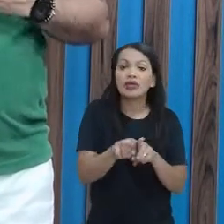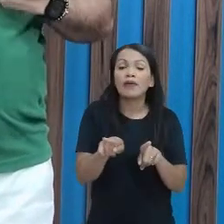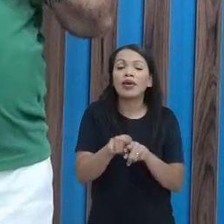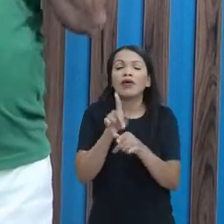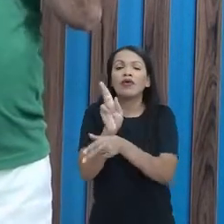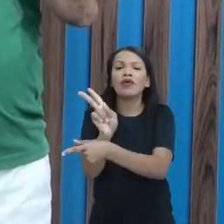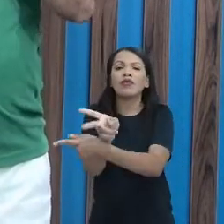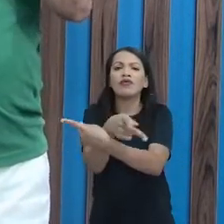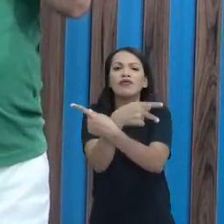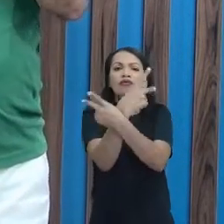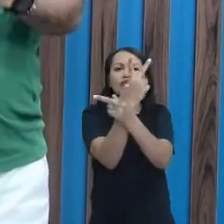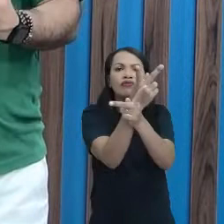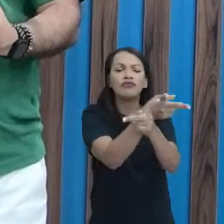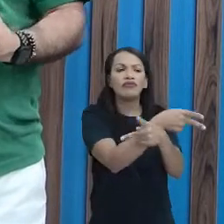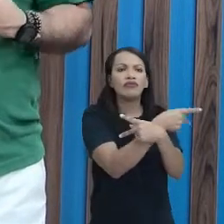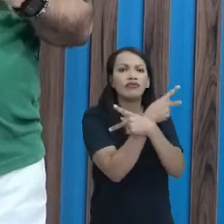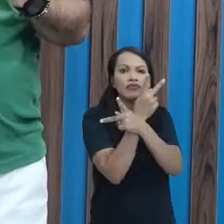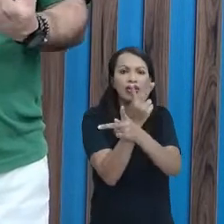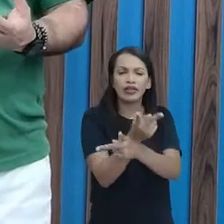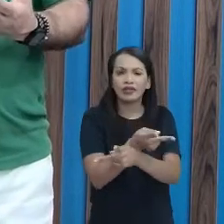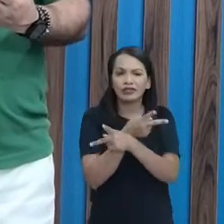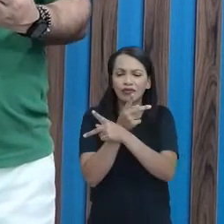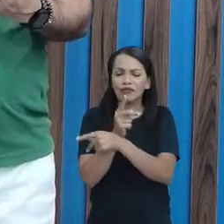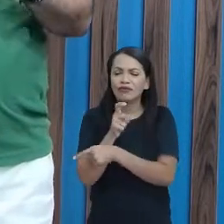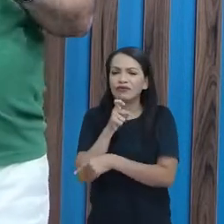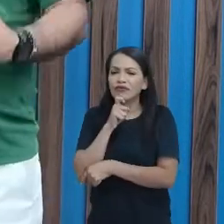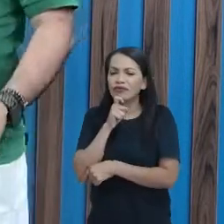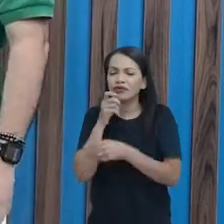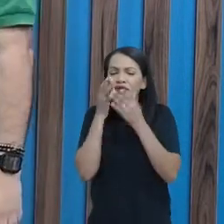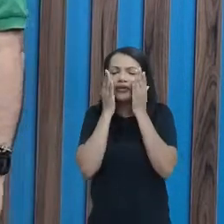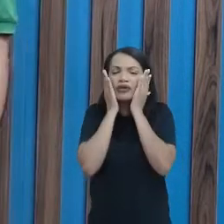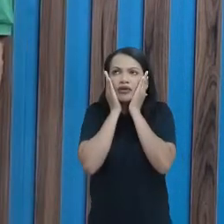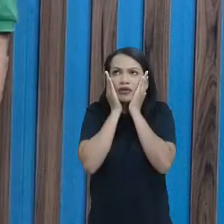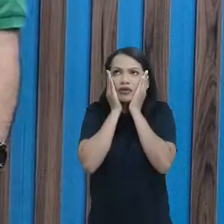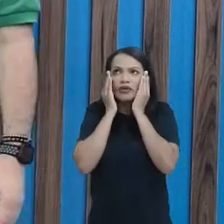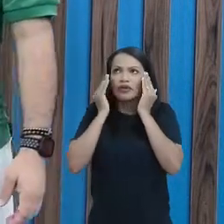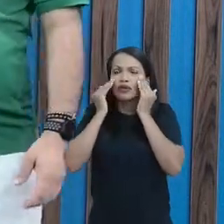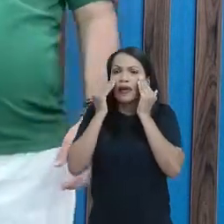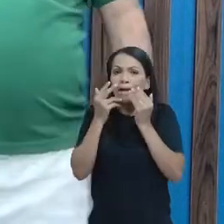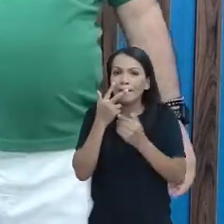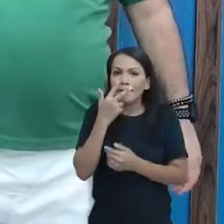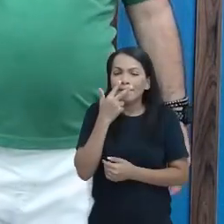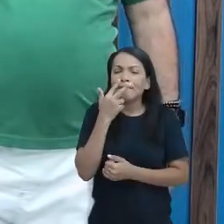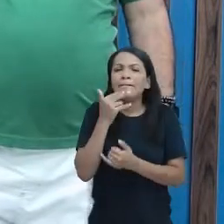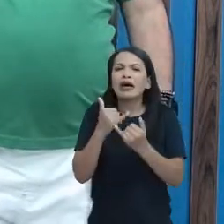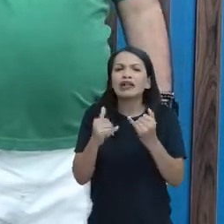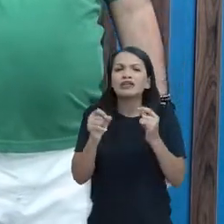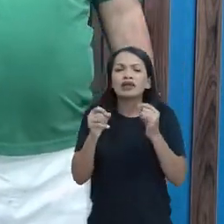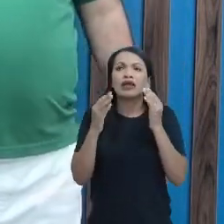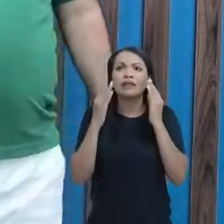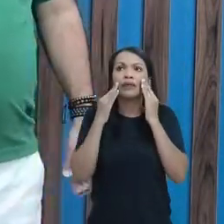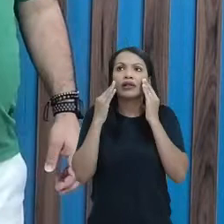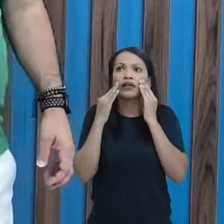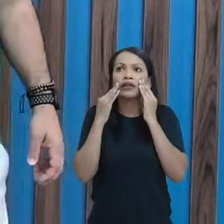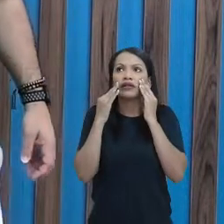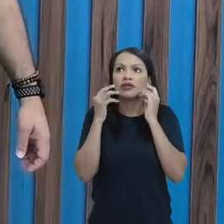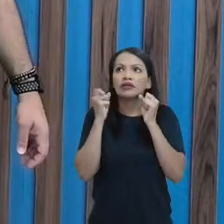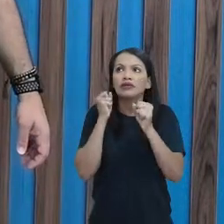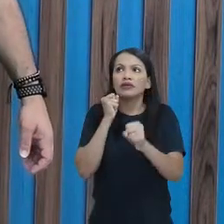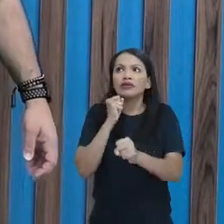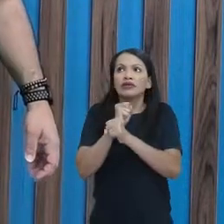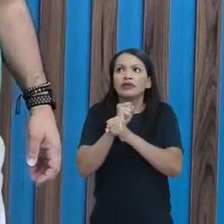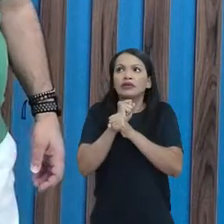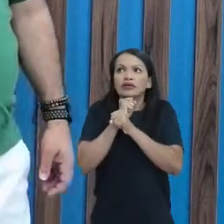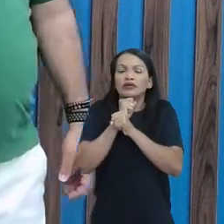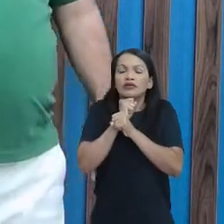pele estivesse sendo congelada instantaneamente. Né? Então imagina um soldado ter que combater ao mesmo tempo aqui o